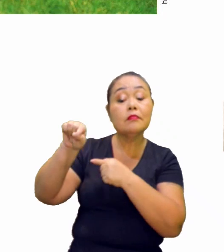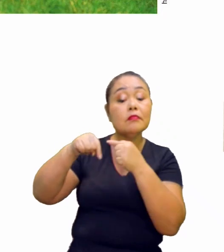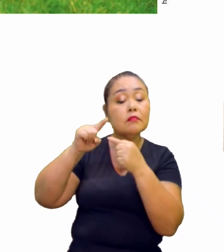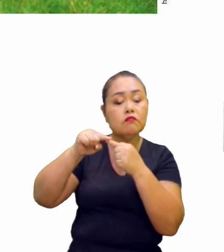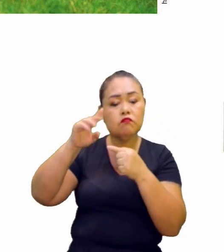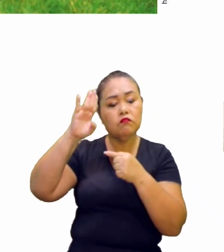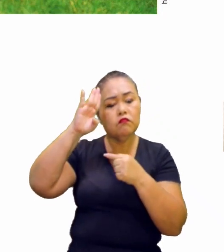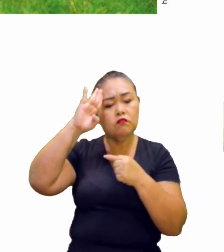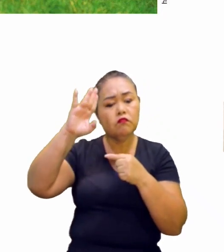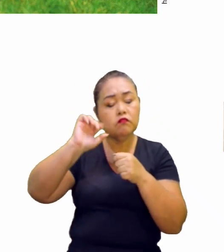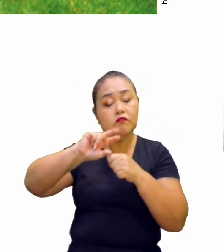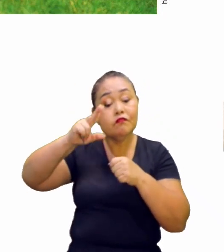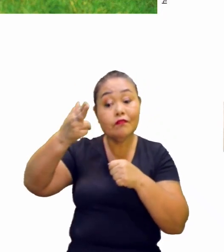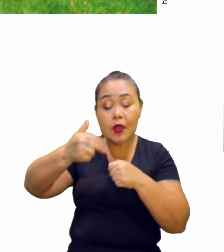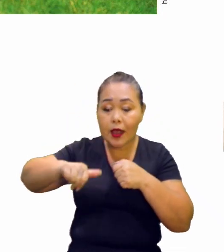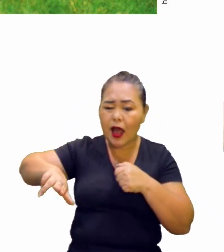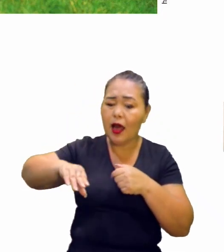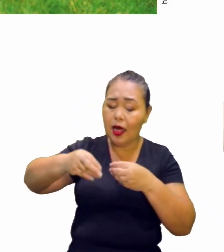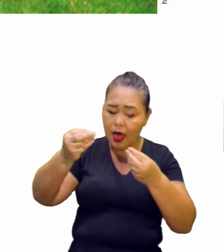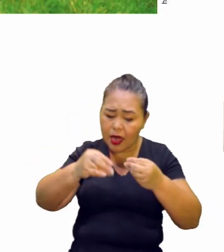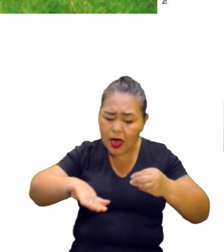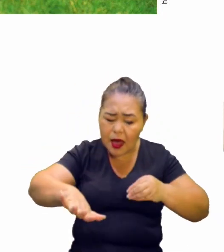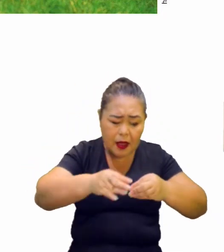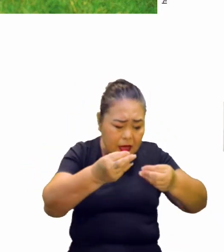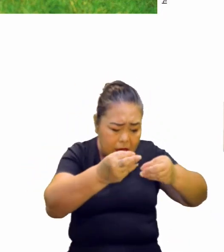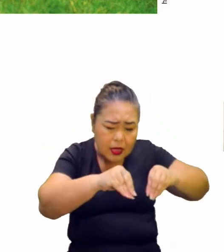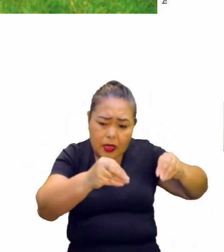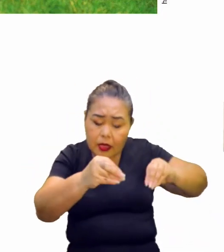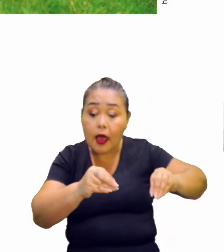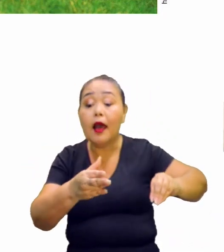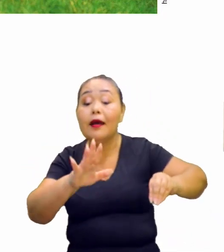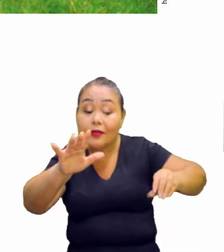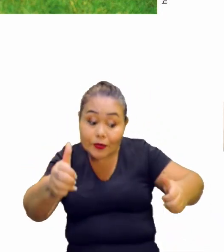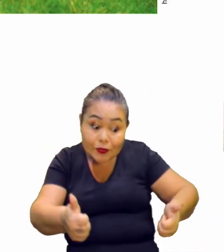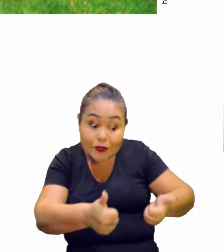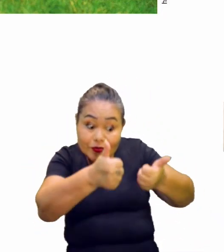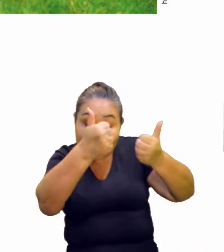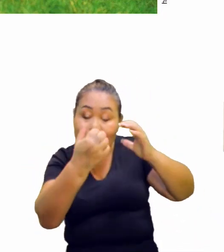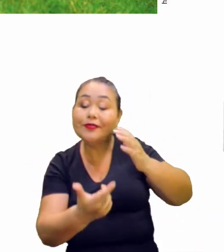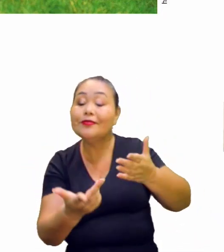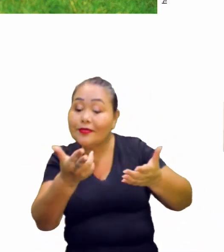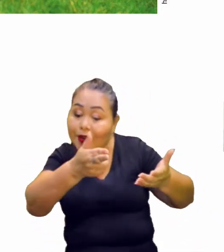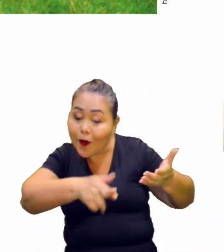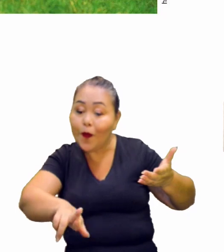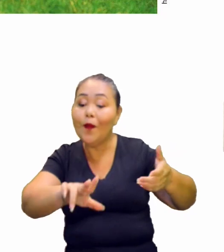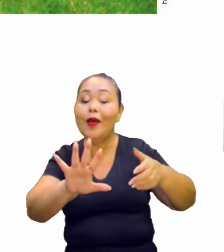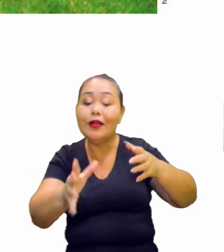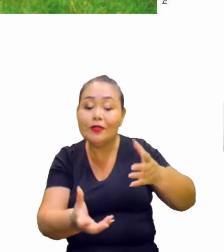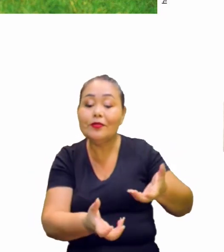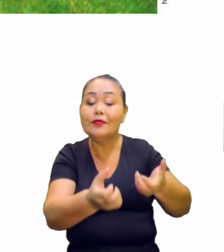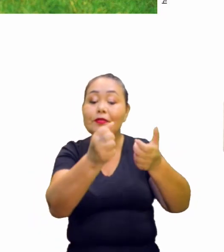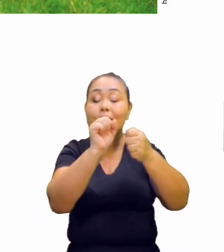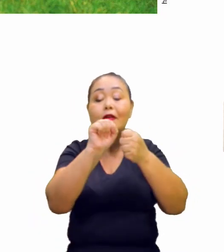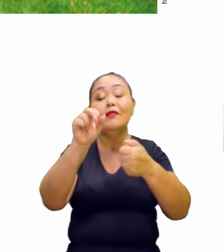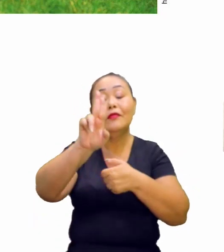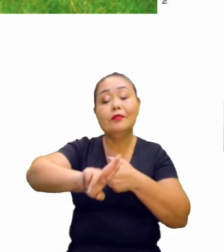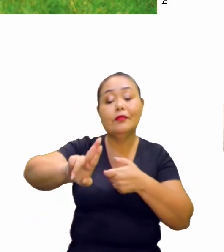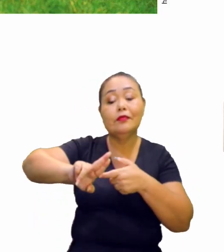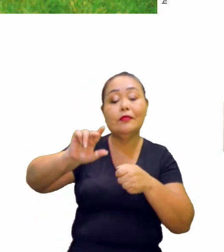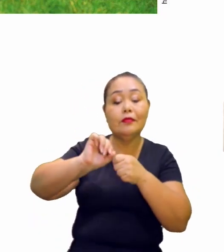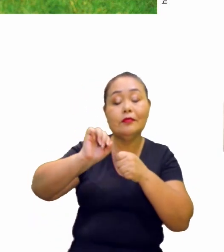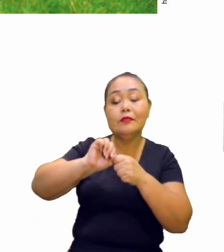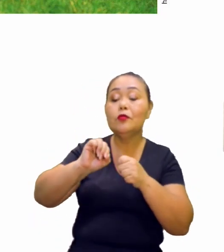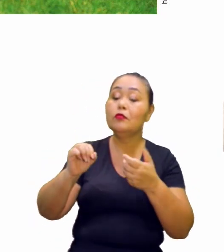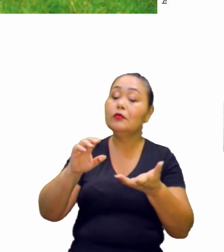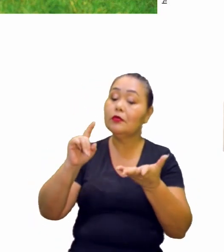utilizados ali para a recuperação de áreas degradadas, né, reflorestamentos, tá bom? Que vai aí auxiliar na proteção dos elementos